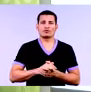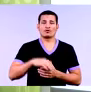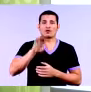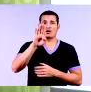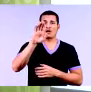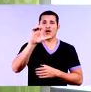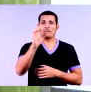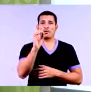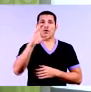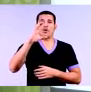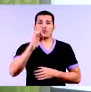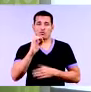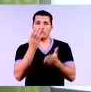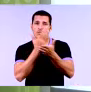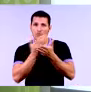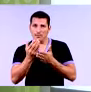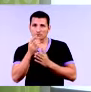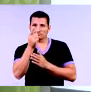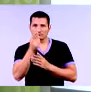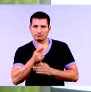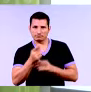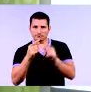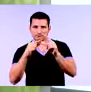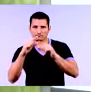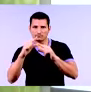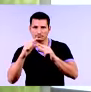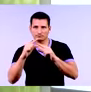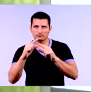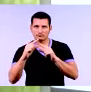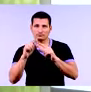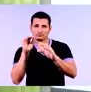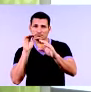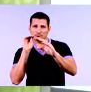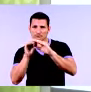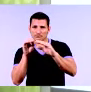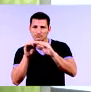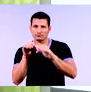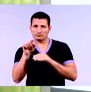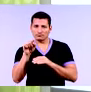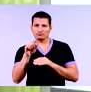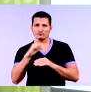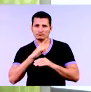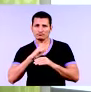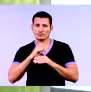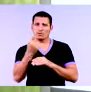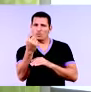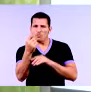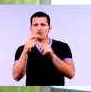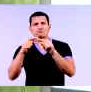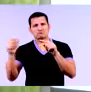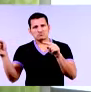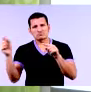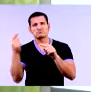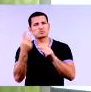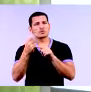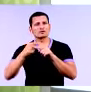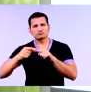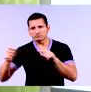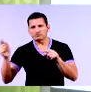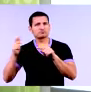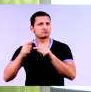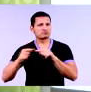bloco, ele começa com barra asterisco e dentro dele podem vir uma ou quantas linhas vocês acharem